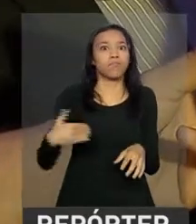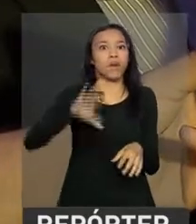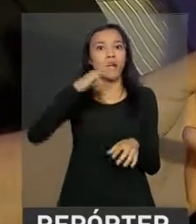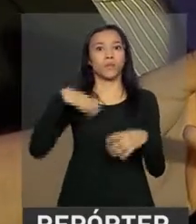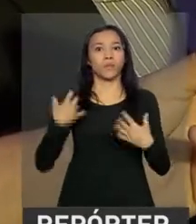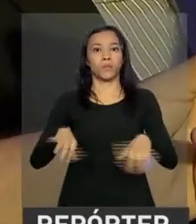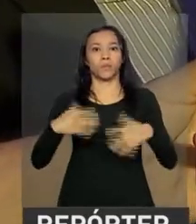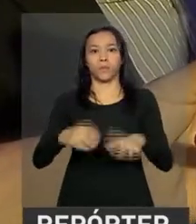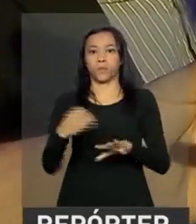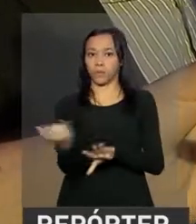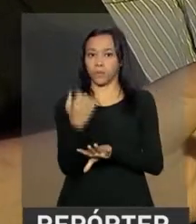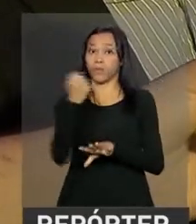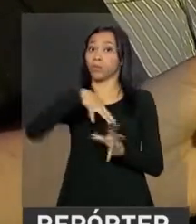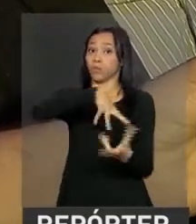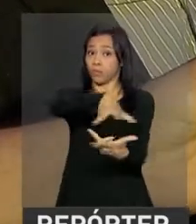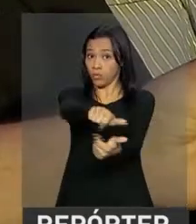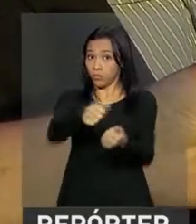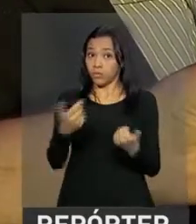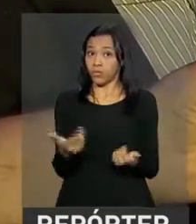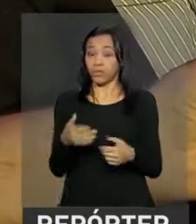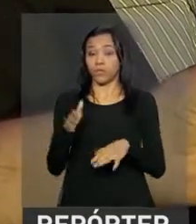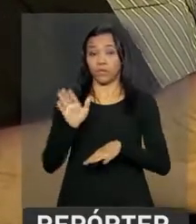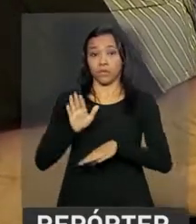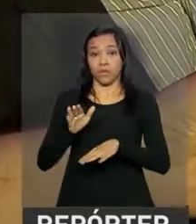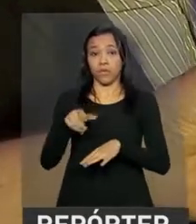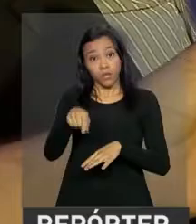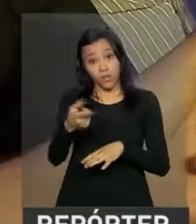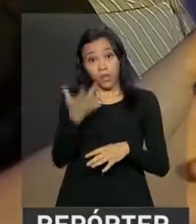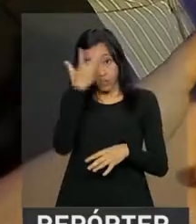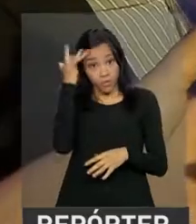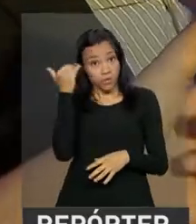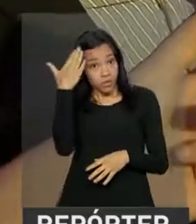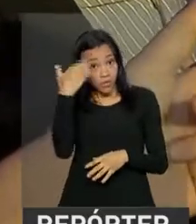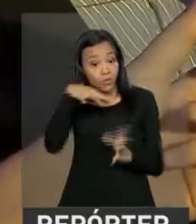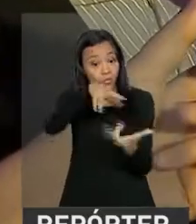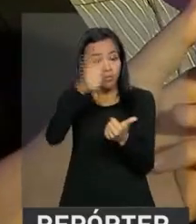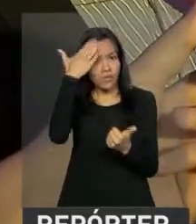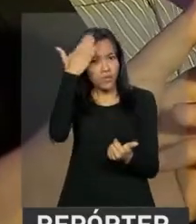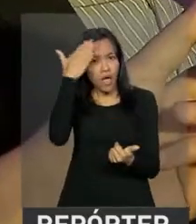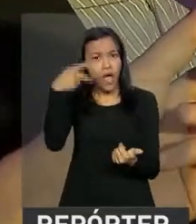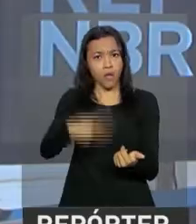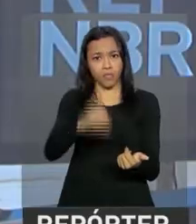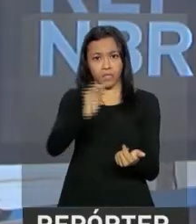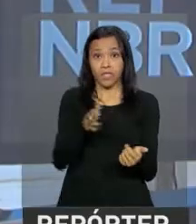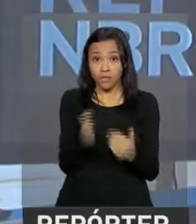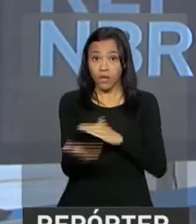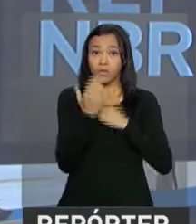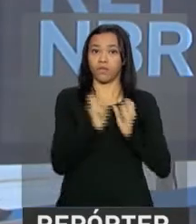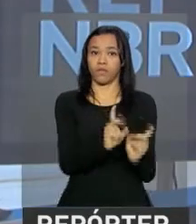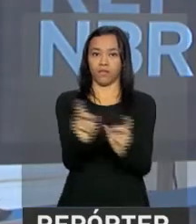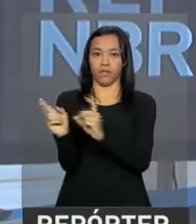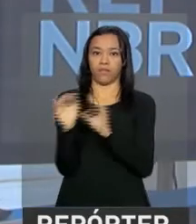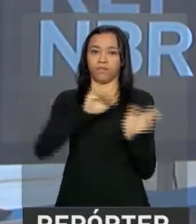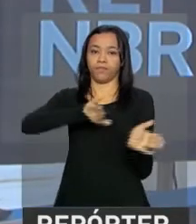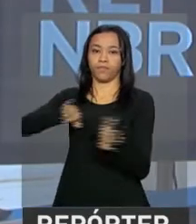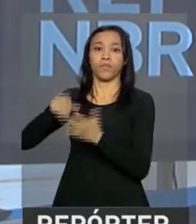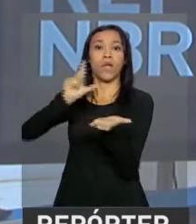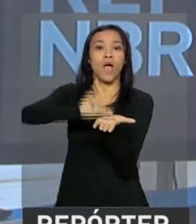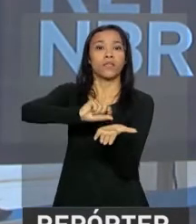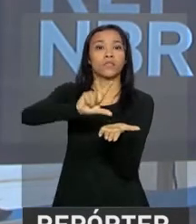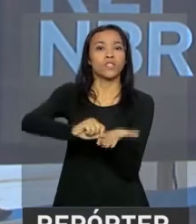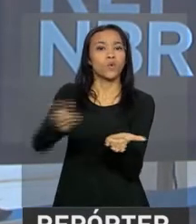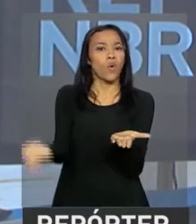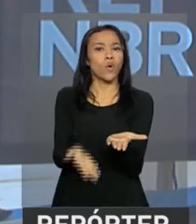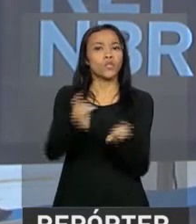FAO, das Nações Unidas. Os consumidores do mundo devem saber disso. Isso ajuda a vender. Em um artigo publicado